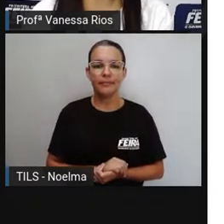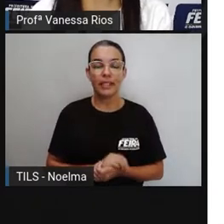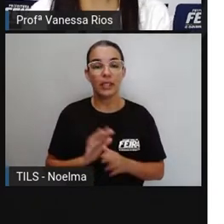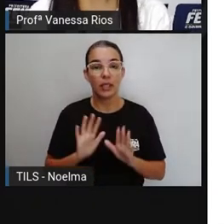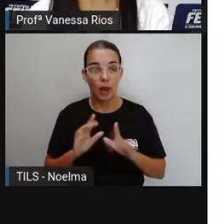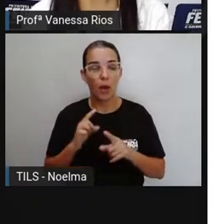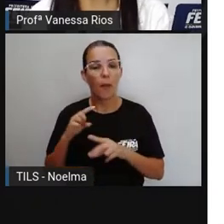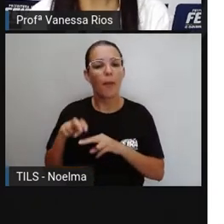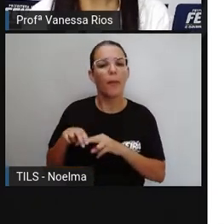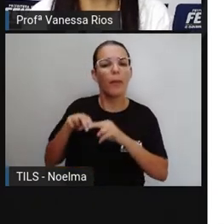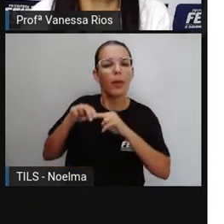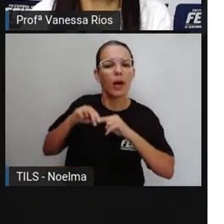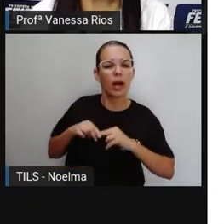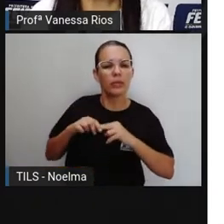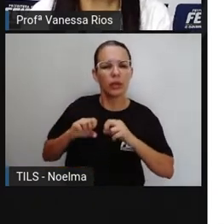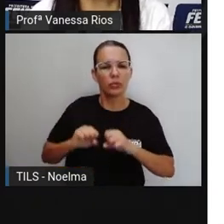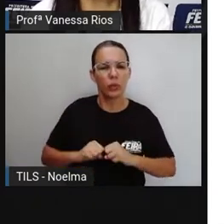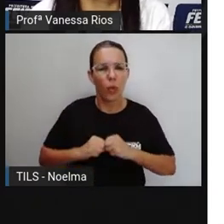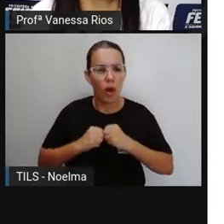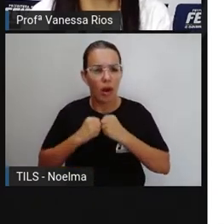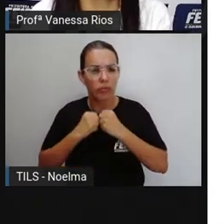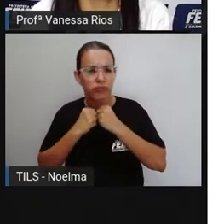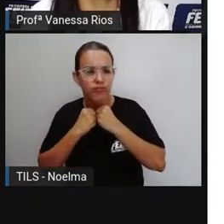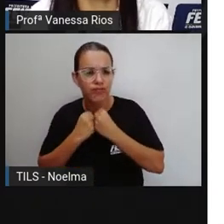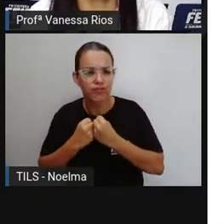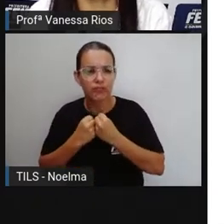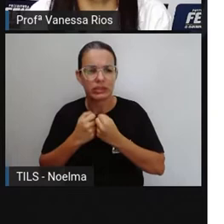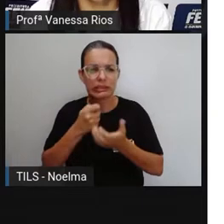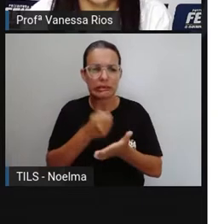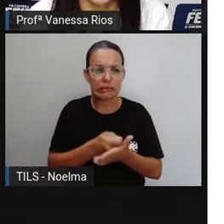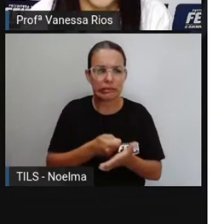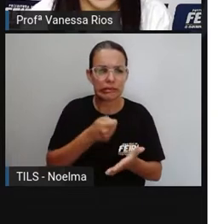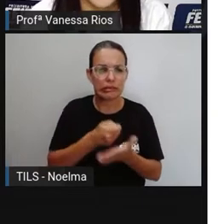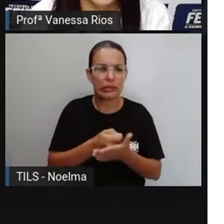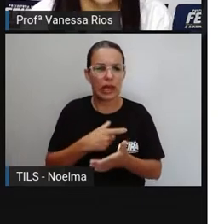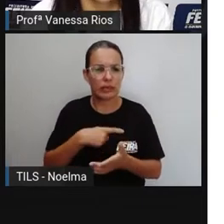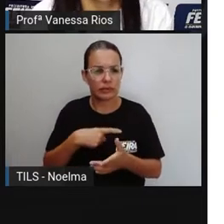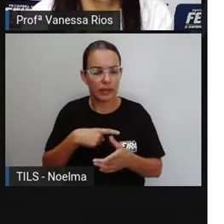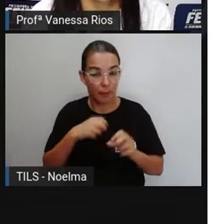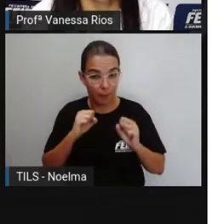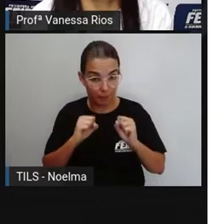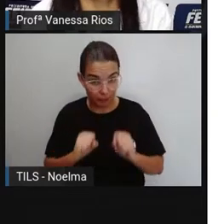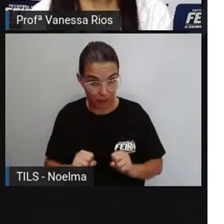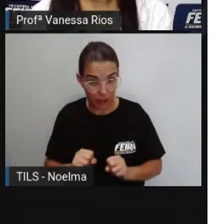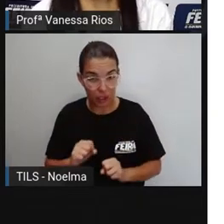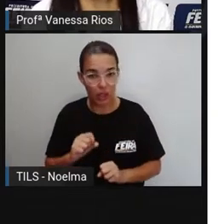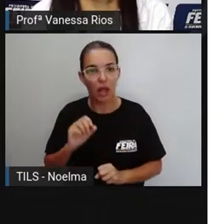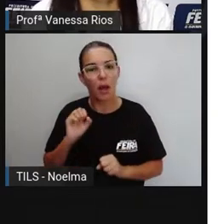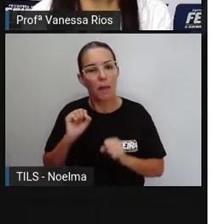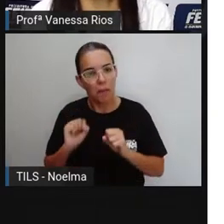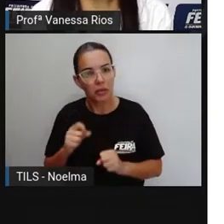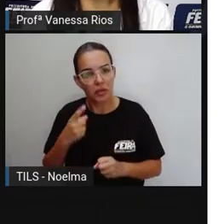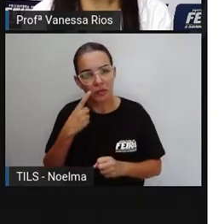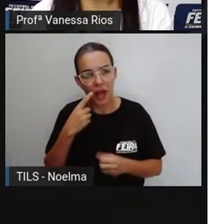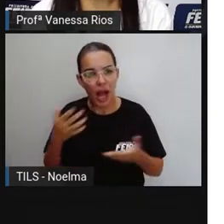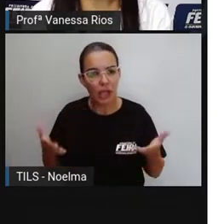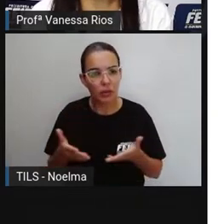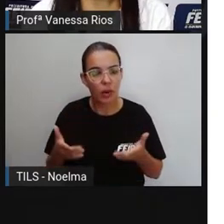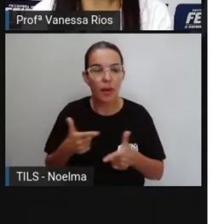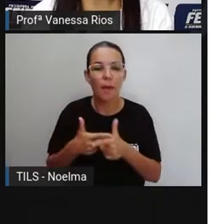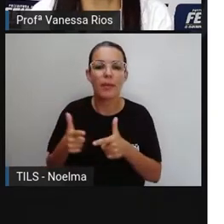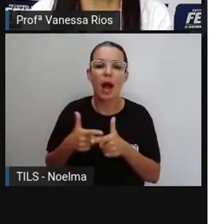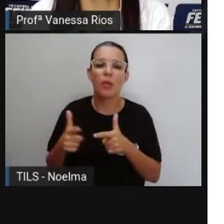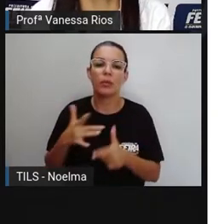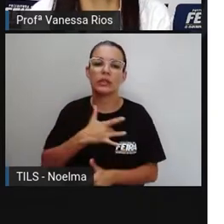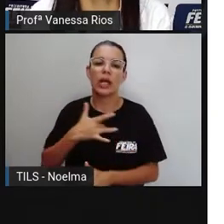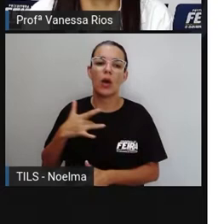Então, devido ao grande comprometimento que a mesma pode ocasionar, considera-se atualmente como um